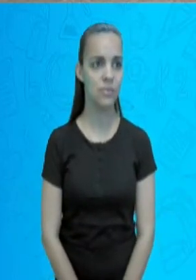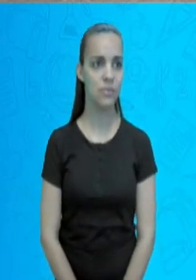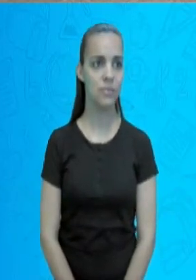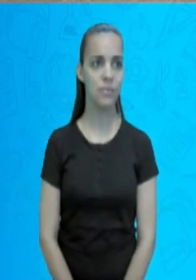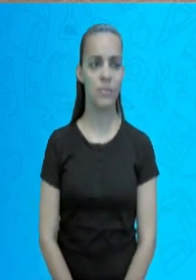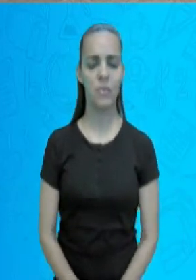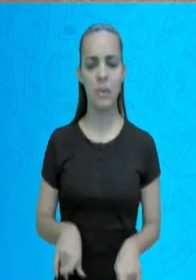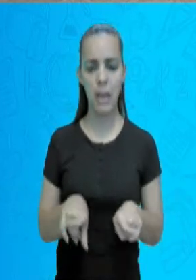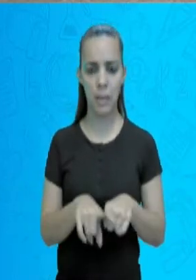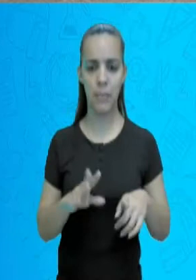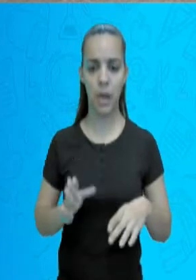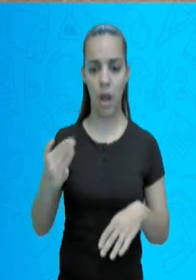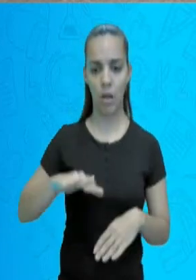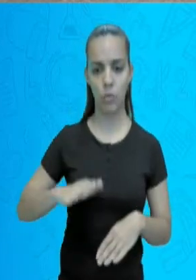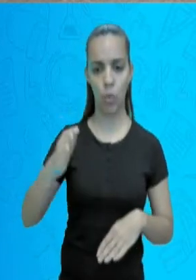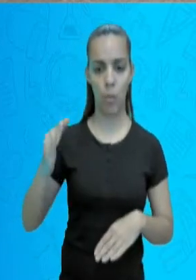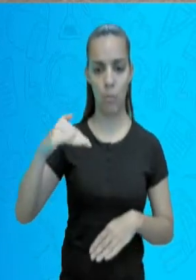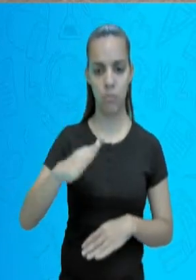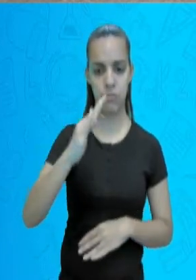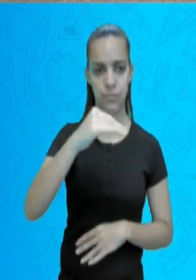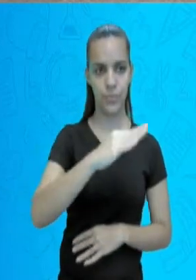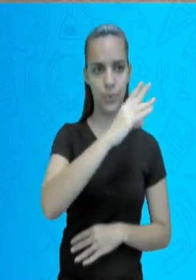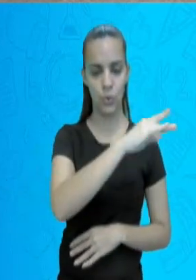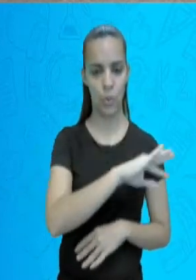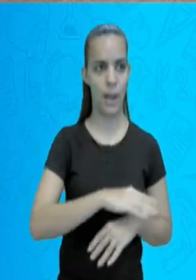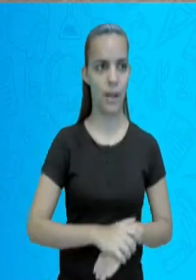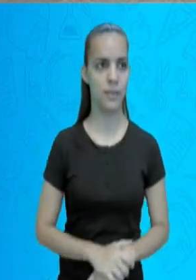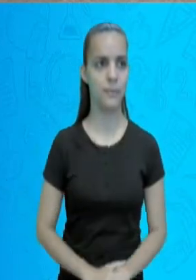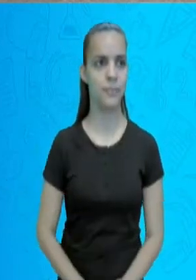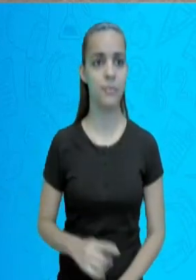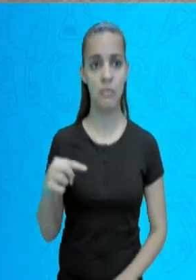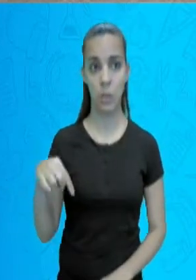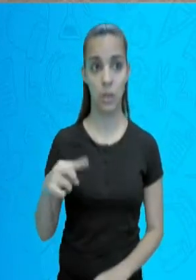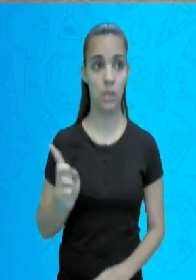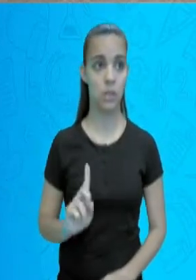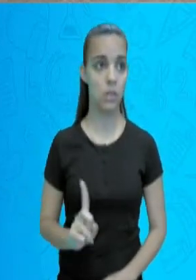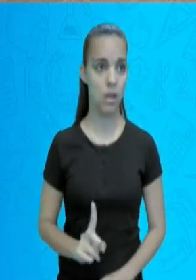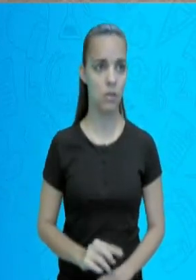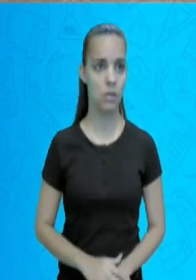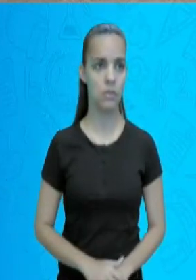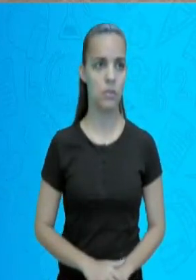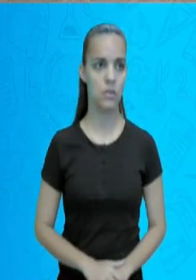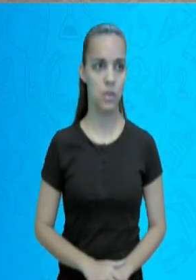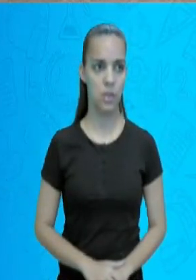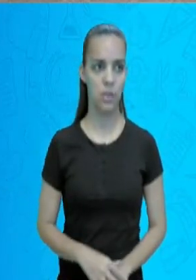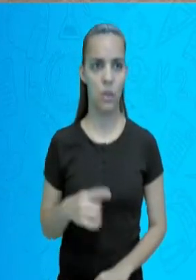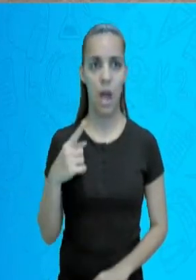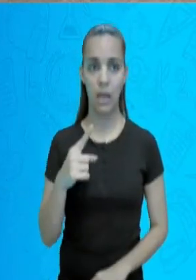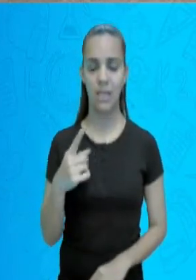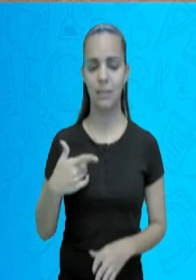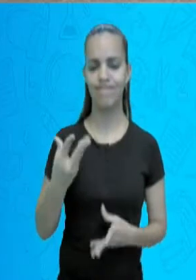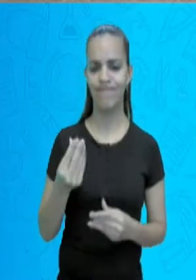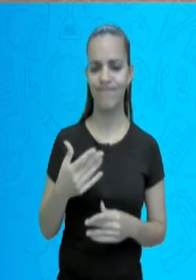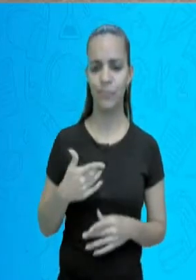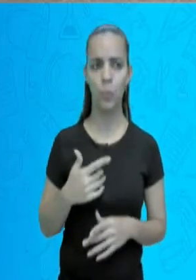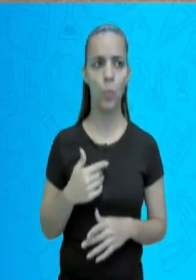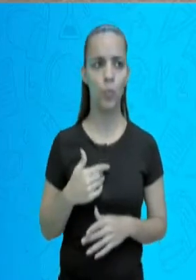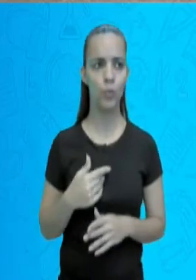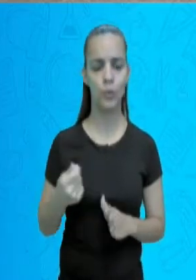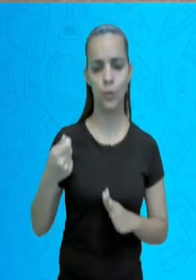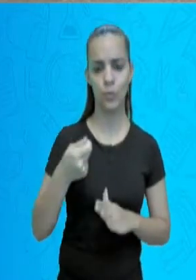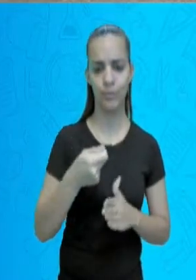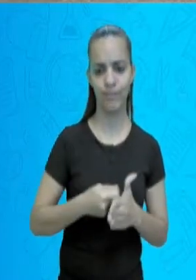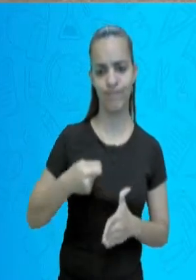no mar, no oceano. Aqui não. Inclusive, é muito explorado o turismo